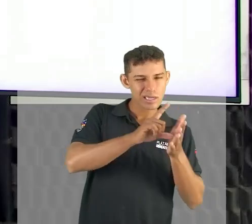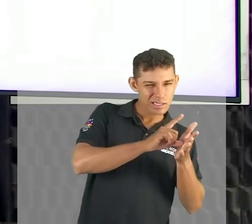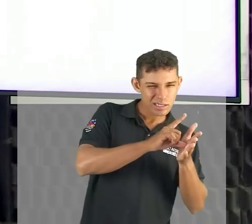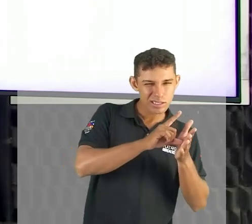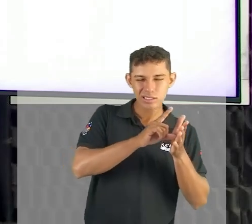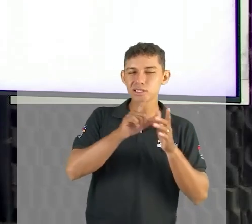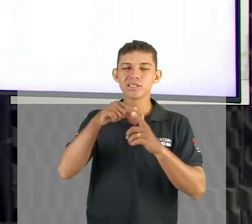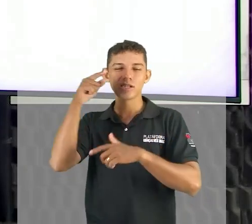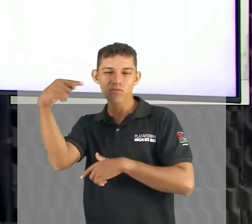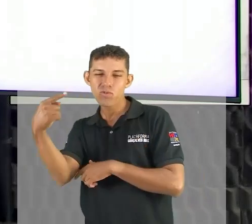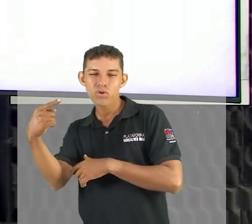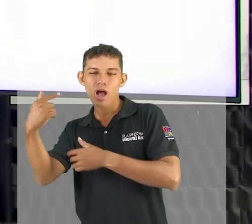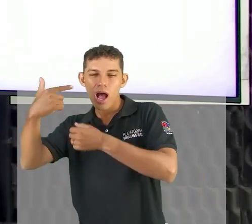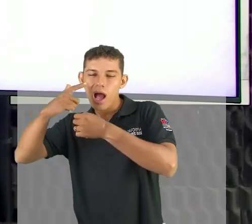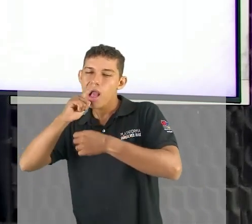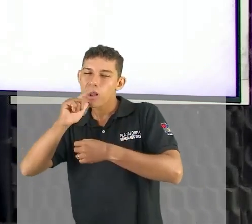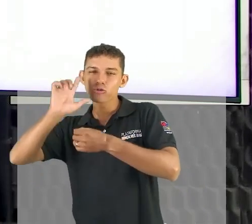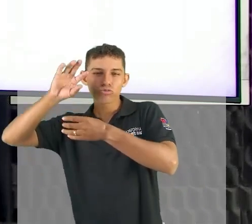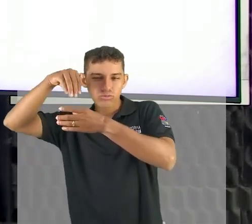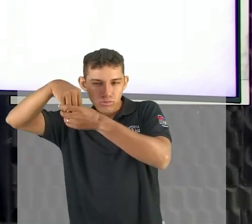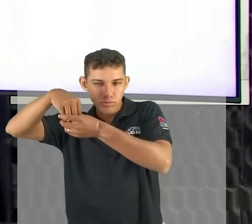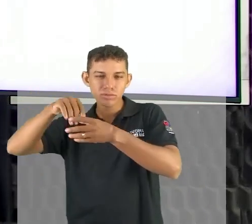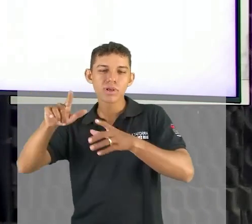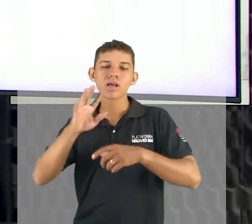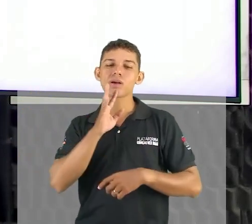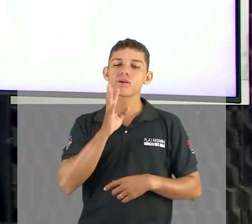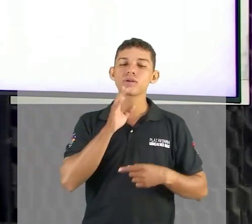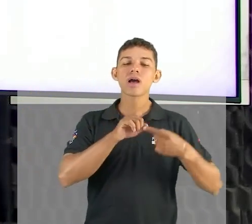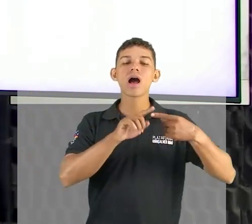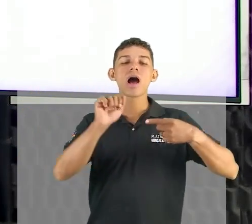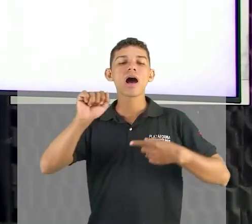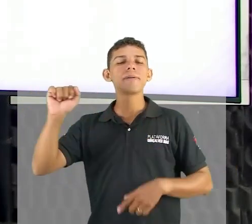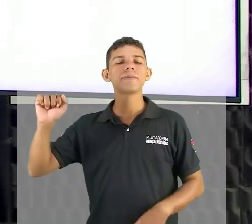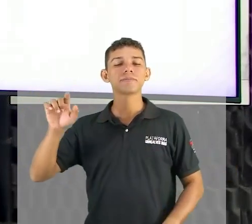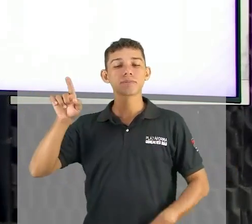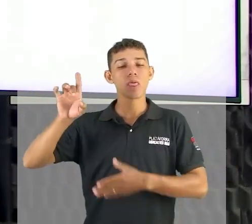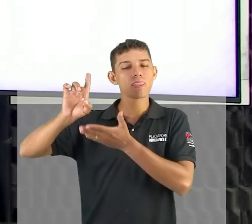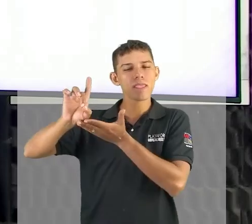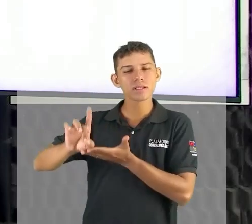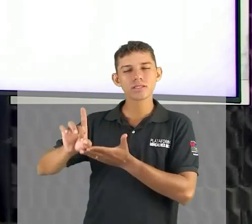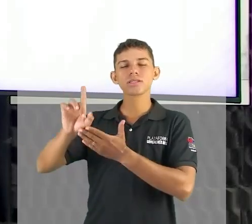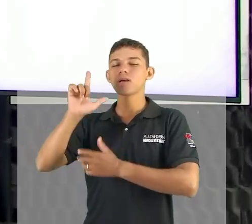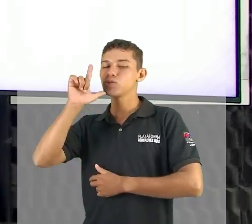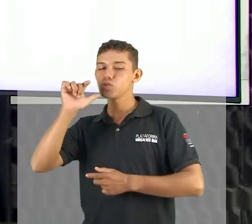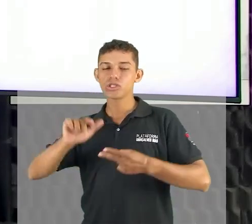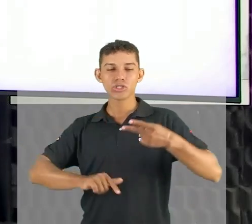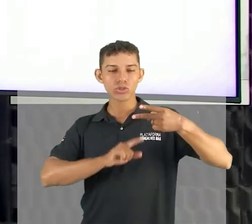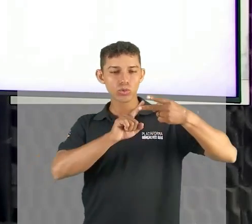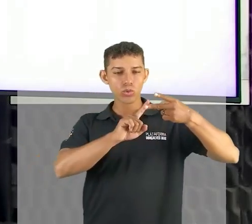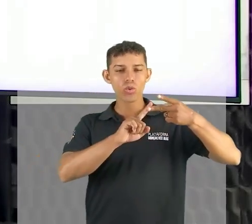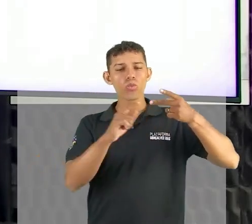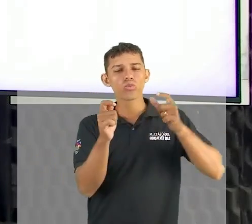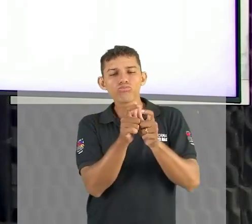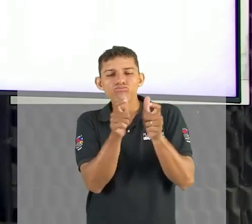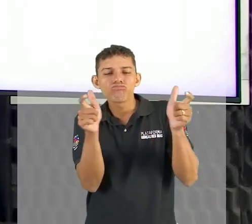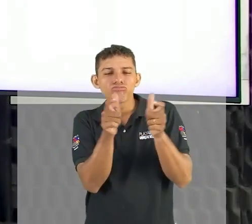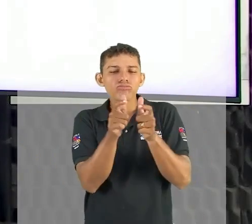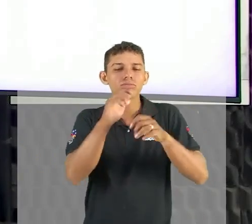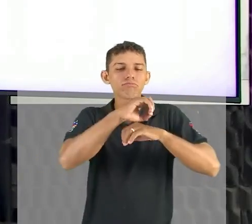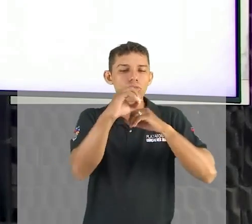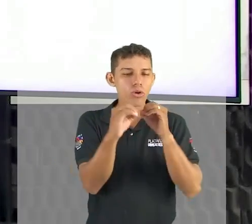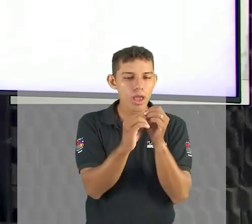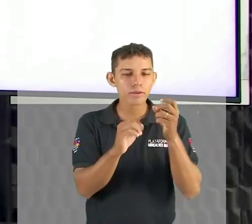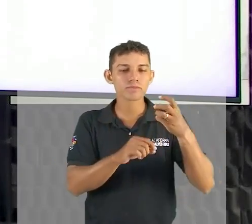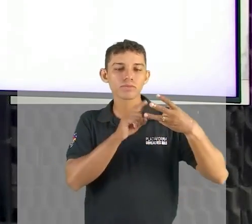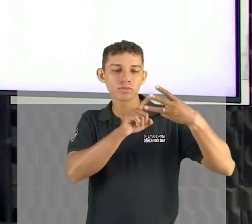necessário conhecer o quê? A densidade dos líquidos, o tamanho das moléculas, o ponto de ebulição dos líquidos,